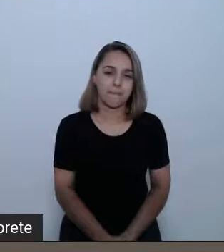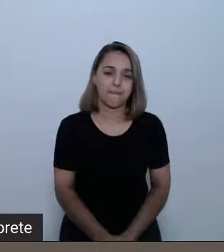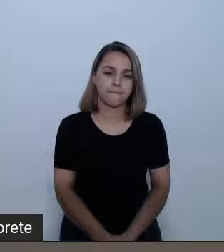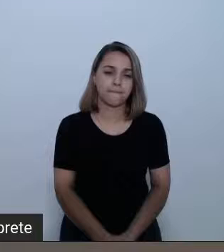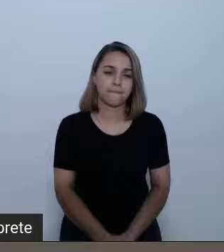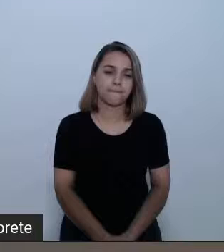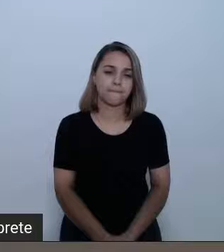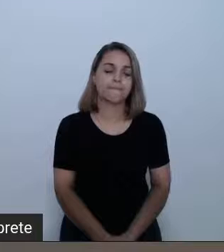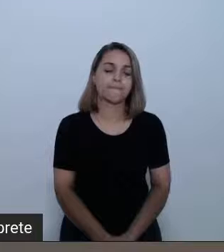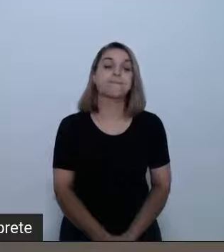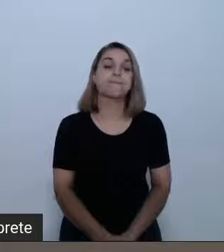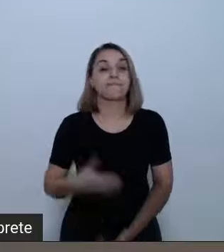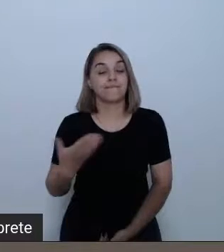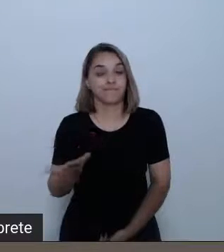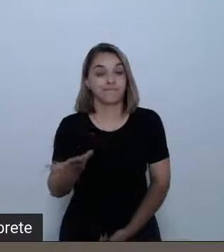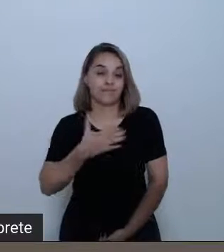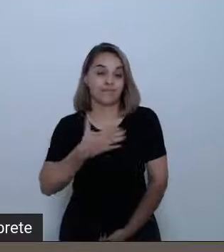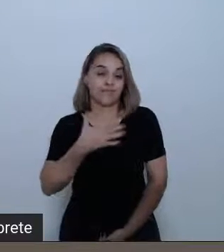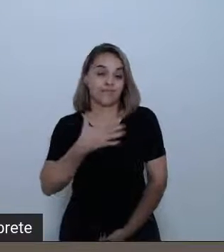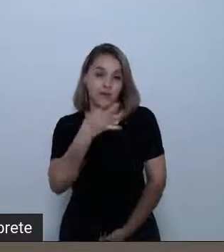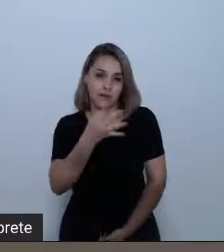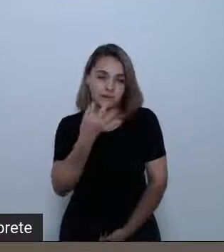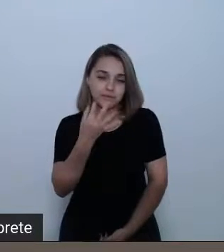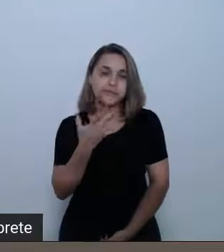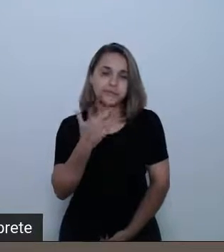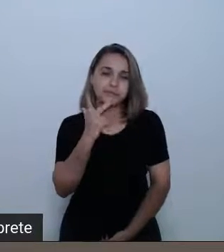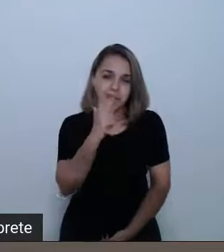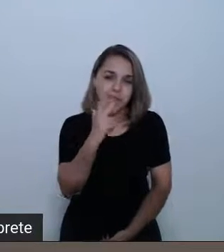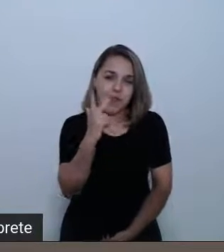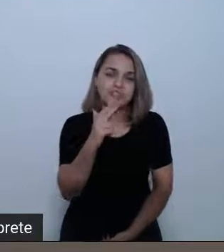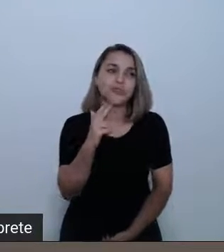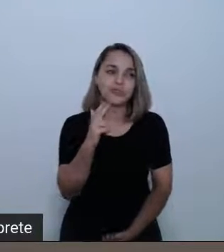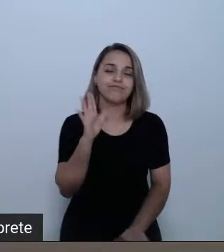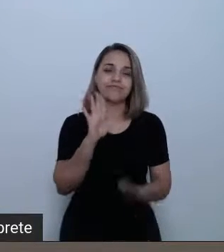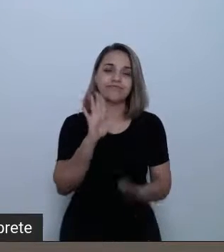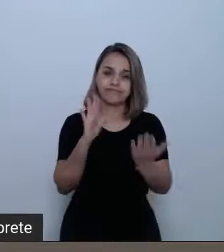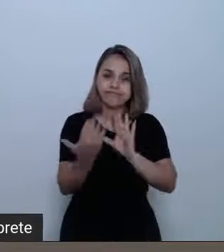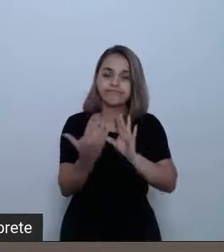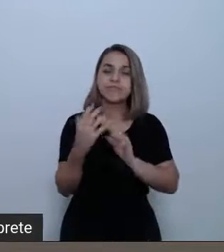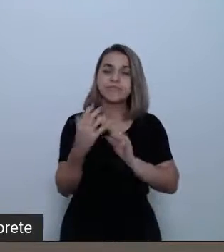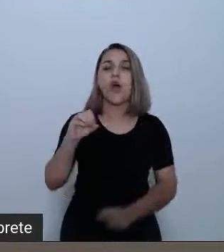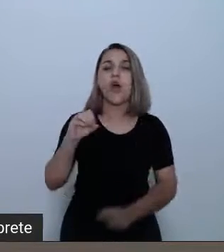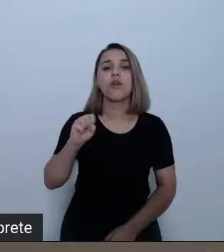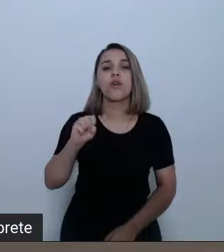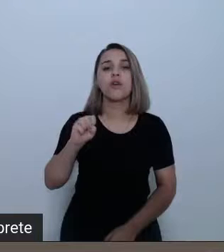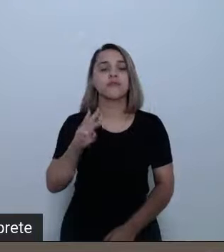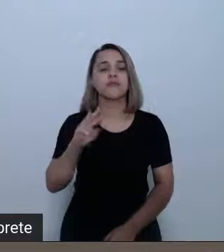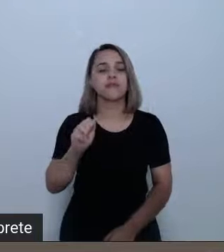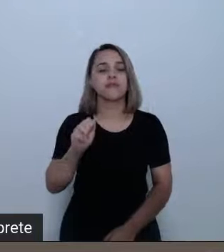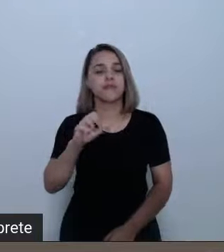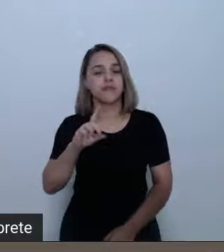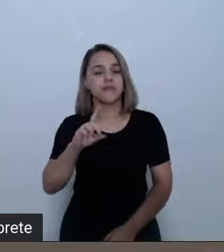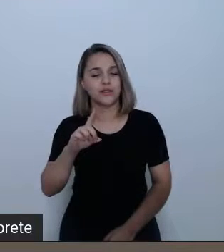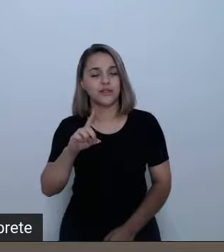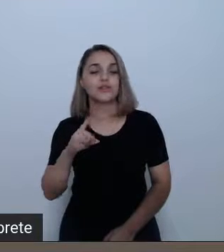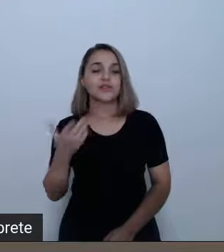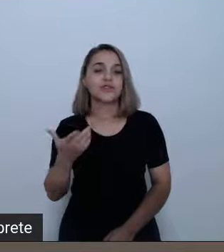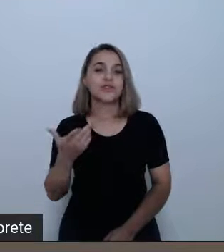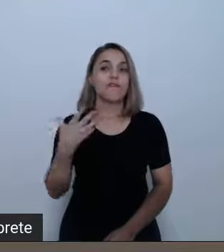Então, para mim, o que eu acho que foi muito transformador para o Oswald foi essa viagem de 23,